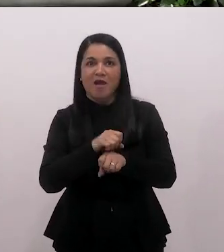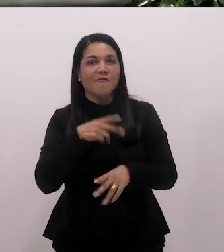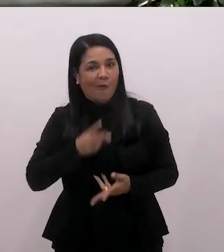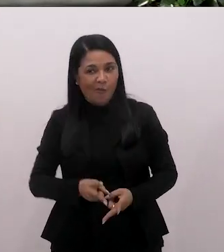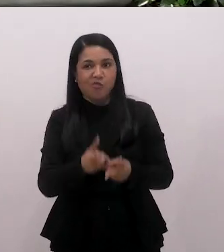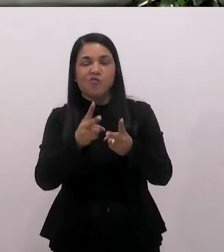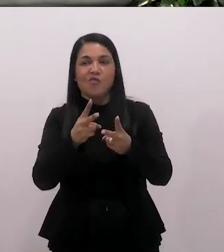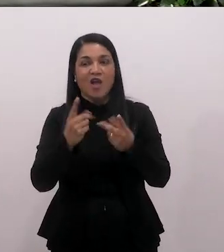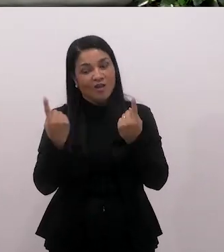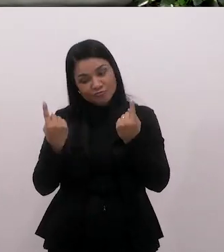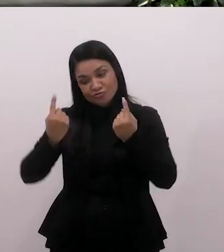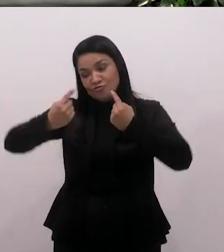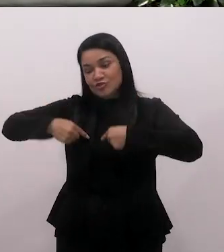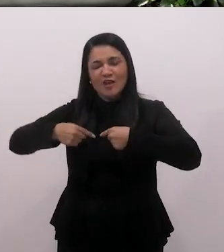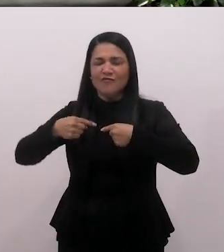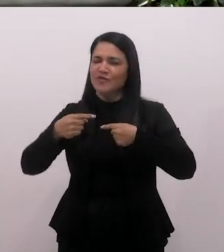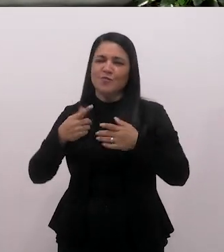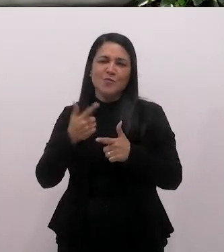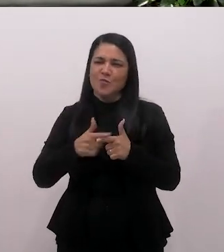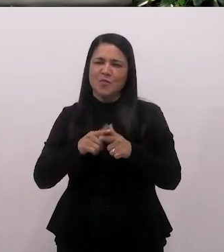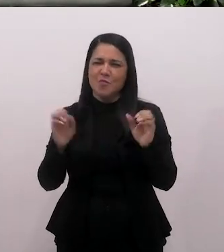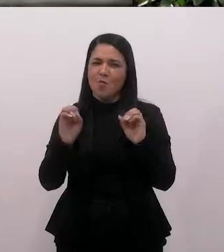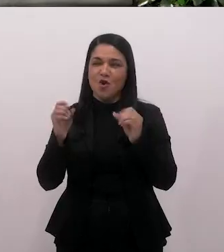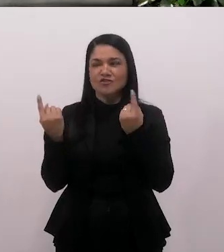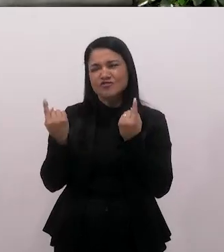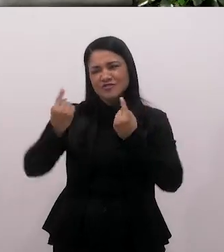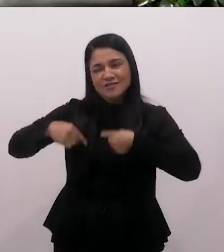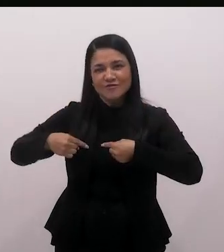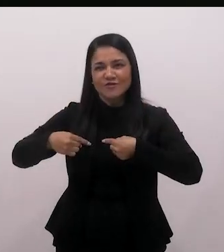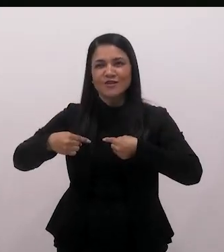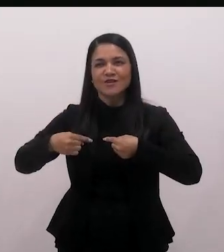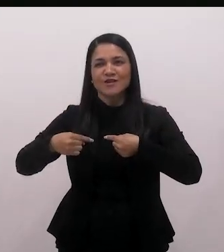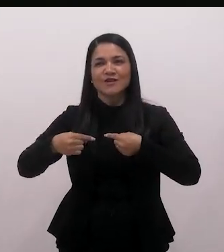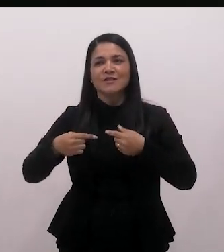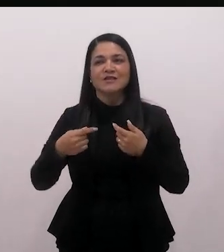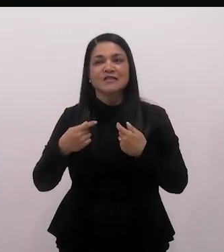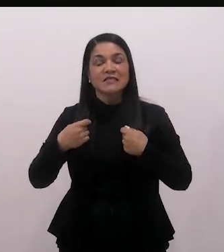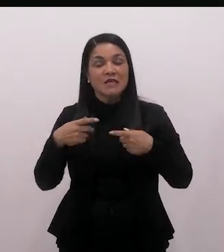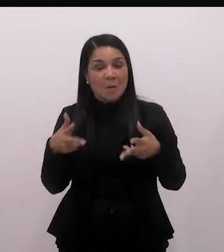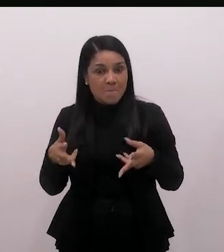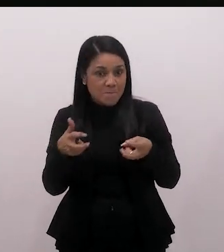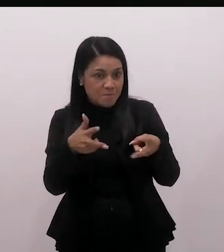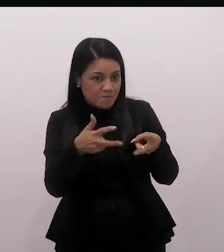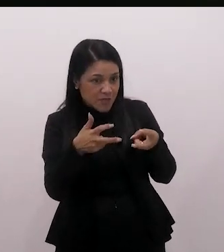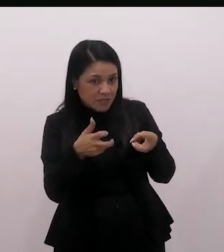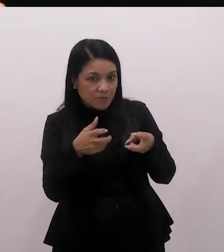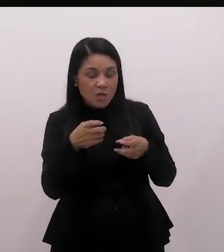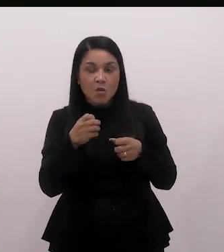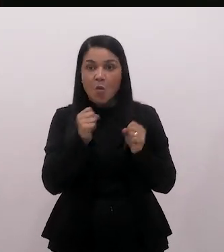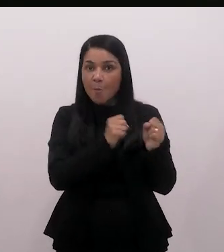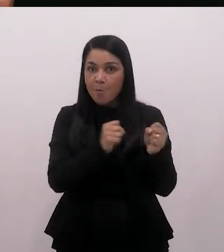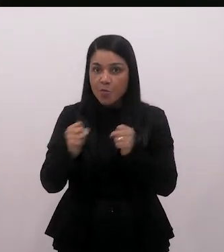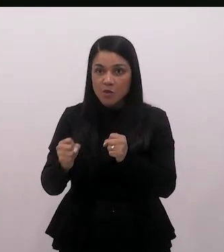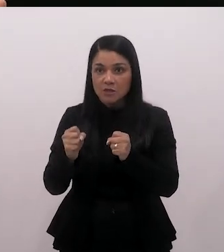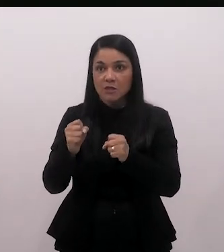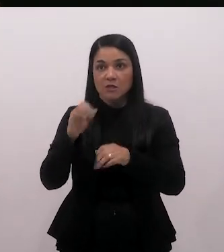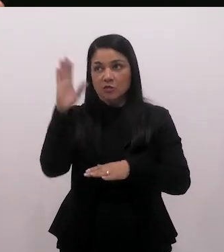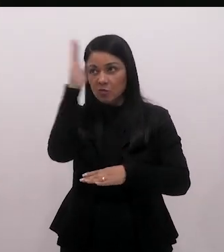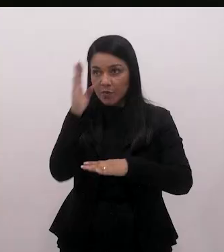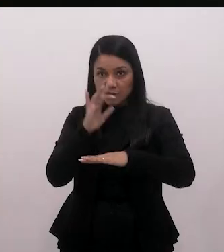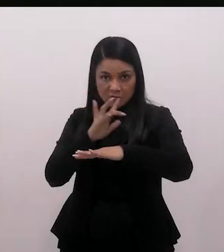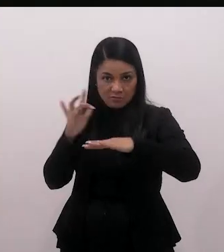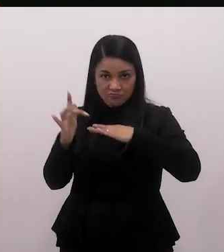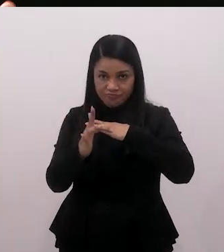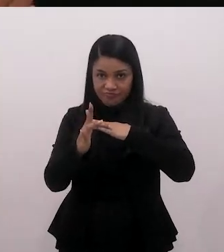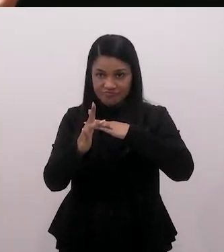é um problema, né, Ana? Vai ser uma solução. Desafio. É uma sempre solução. um desafio. Sempre eu digo isto. Se não perceberam ainda o que é o poder do Brasil nas